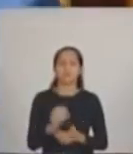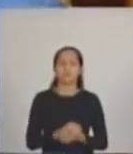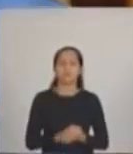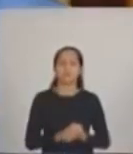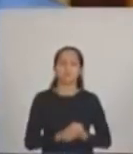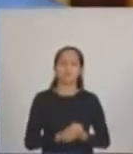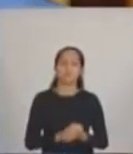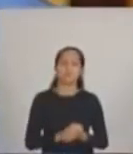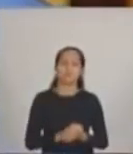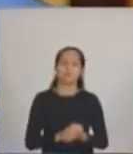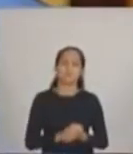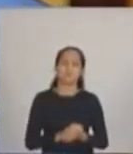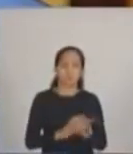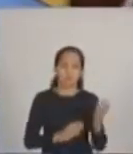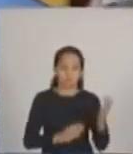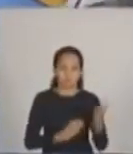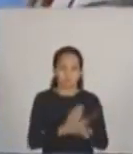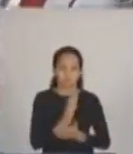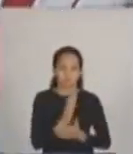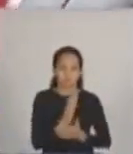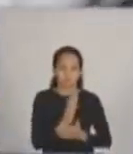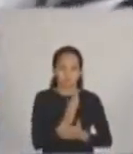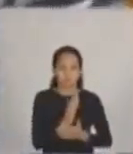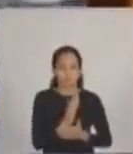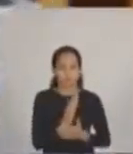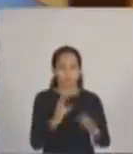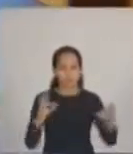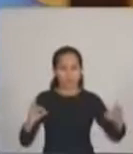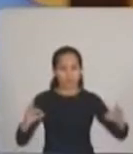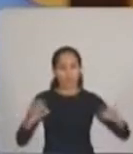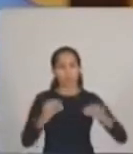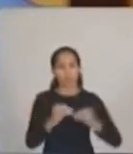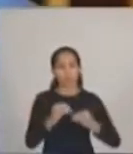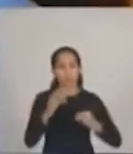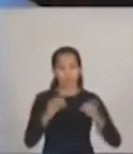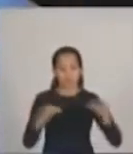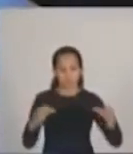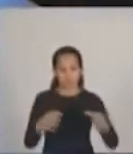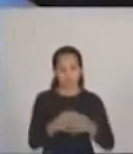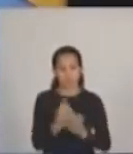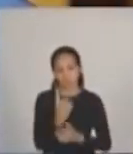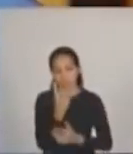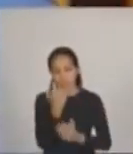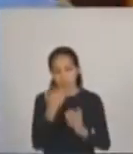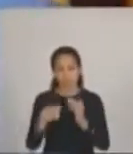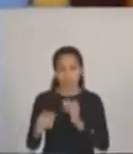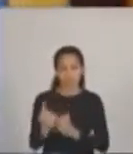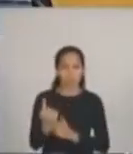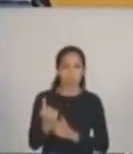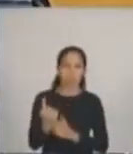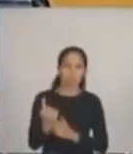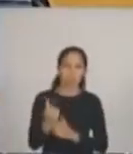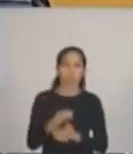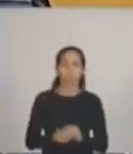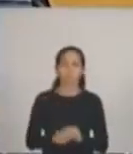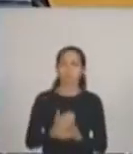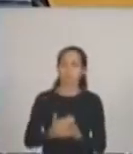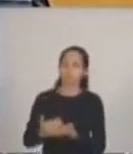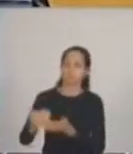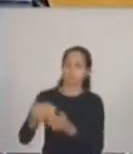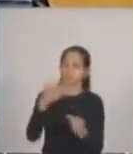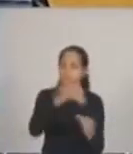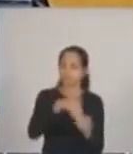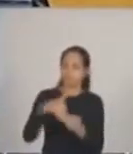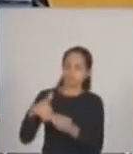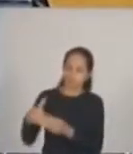Então, aprovado, mantido o veto total na Comissão de Justiça com um voto contrário apenas. Vou começar a colher os votos, então. Os